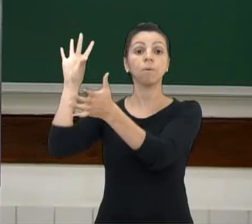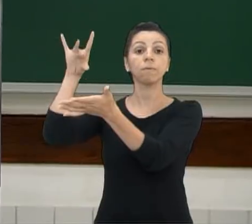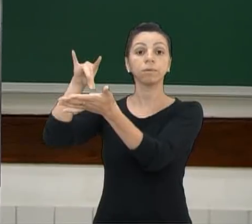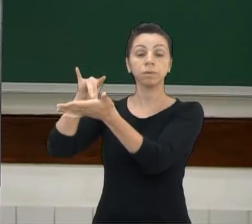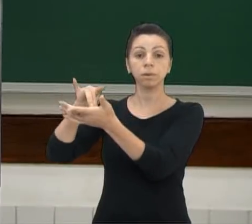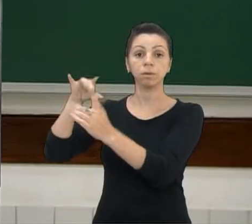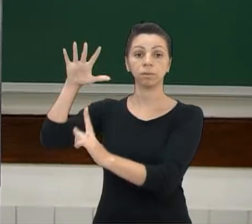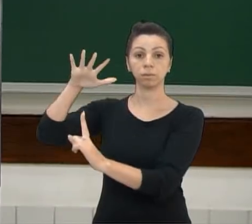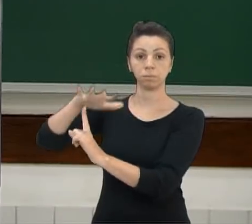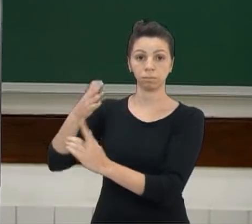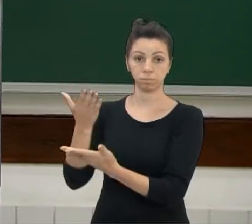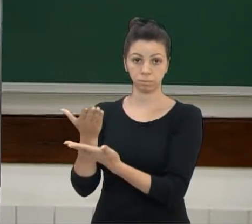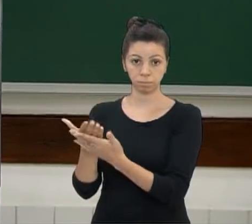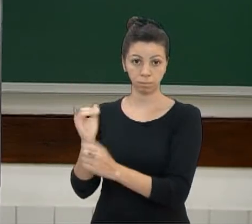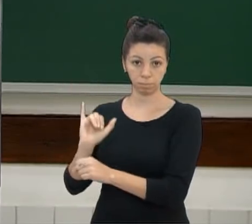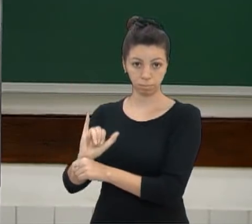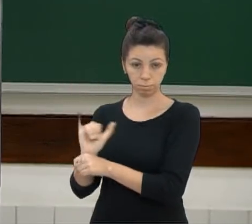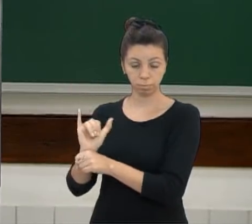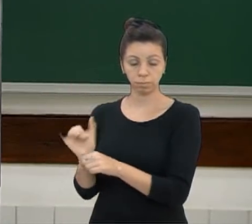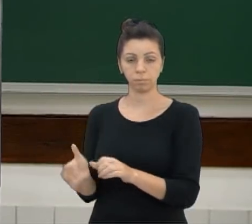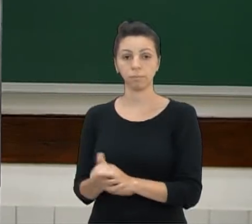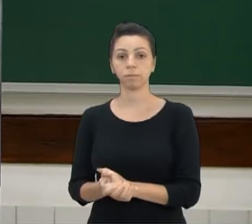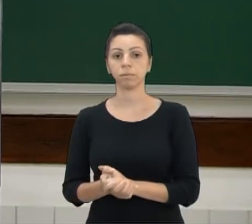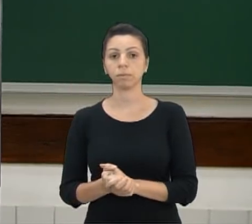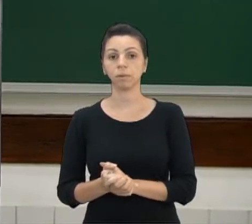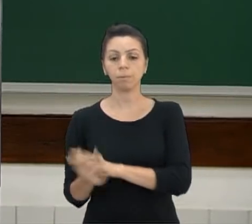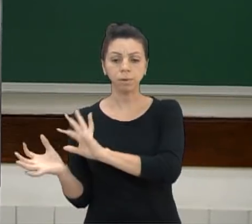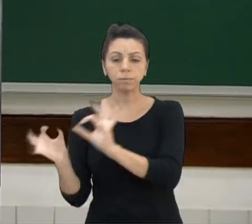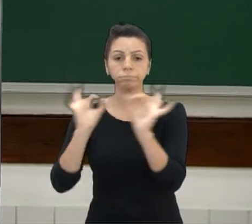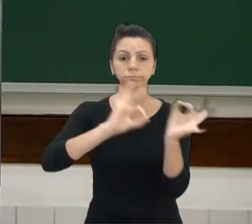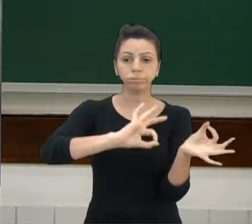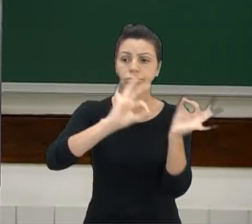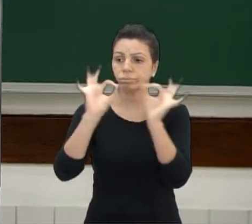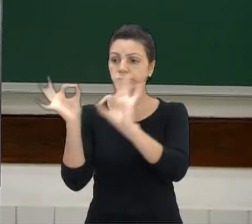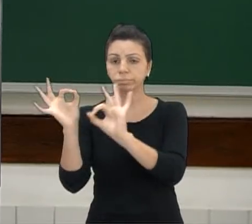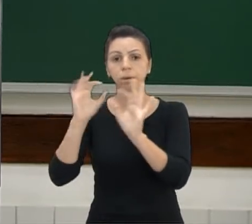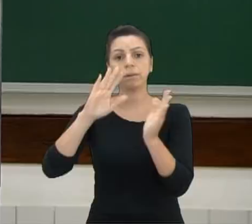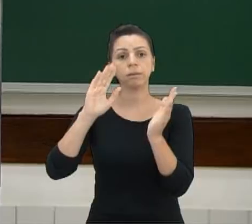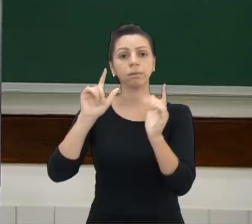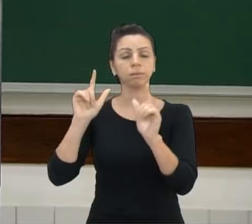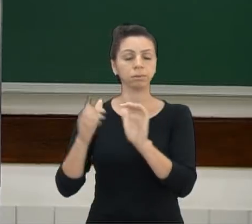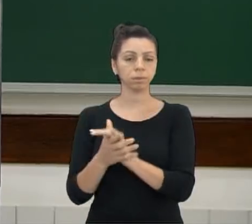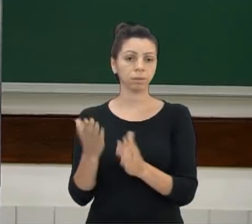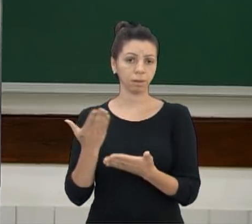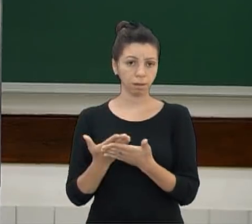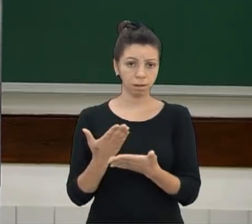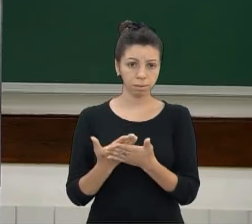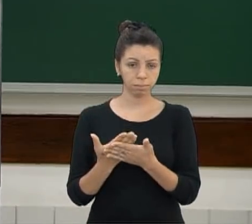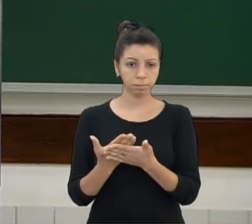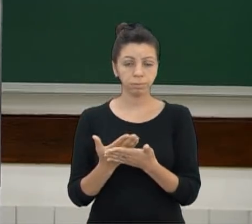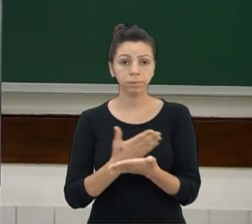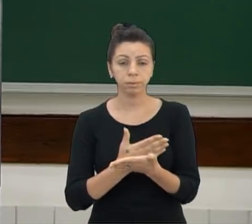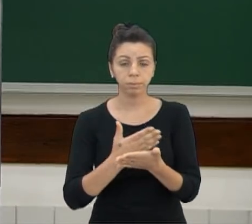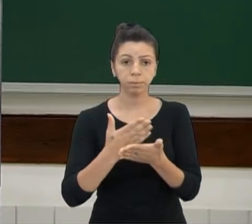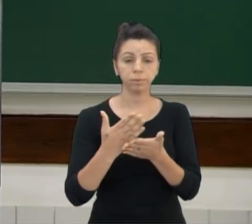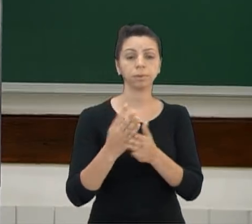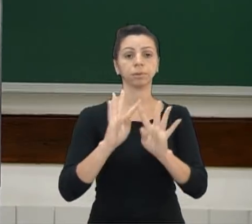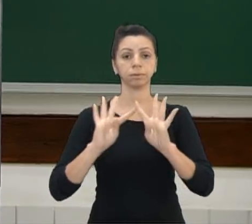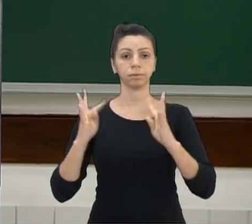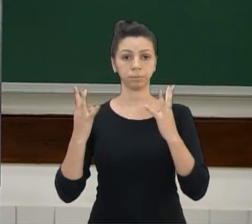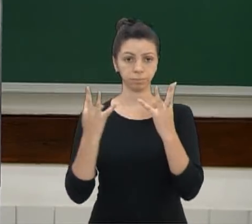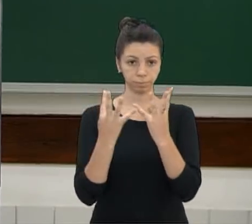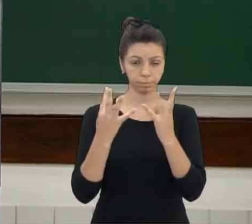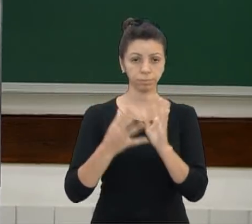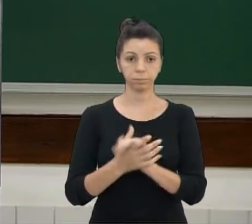do Aula Paraná lá no YouTube. Lá você pode rever todas as aulas que foram produzidas desde o início desse período de quarentena que